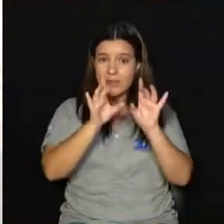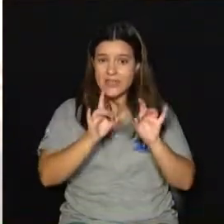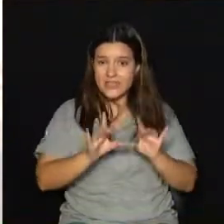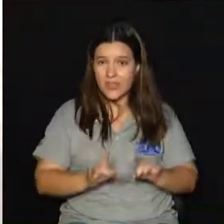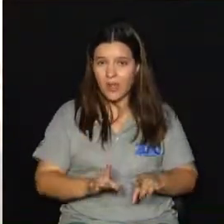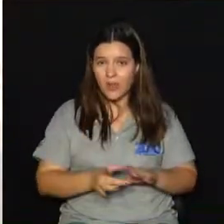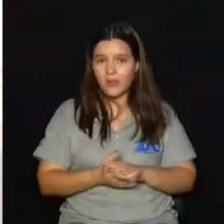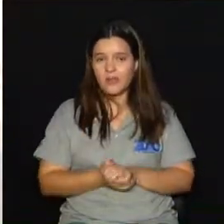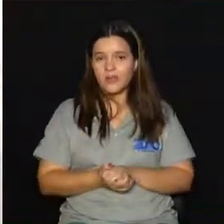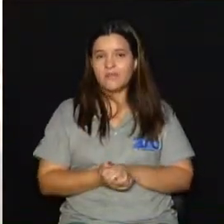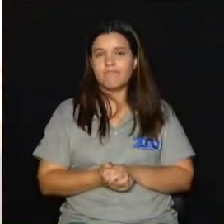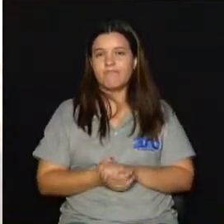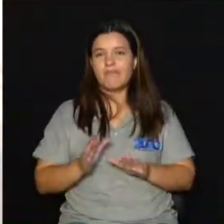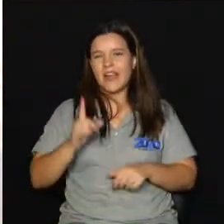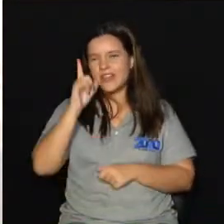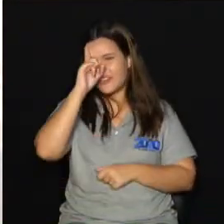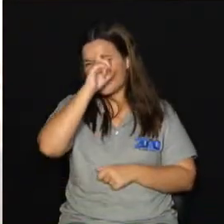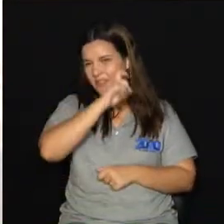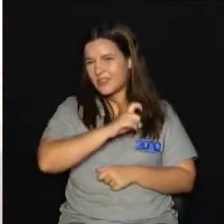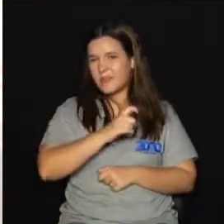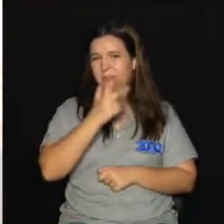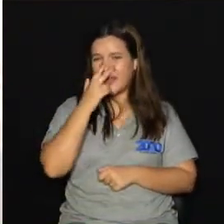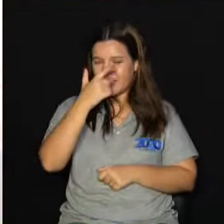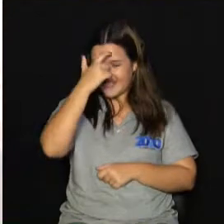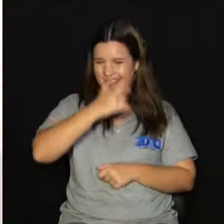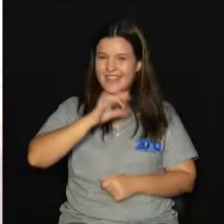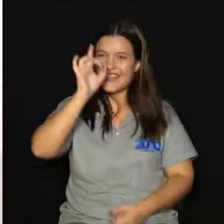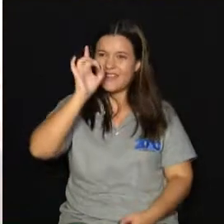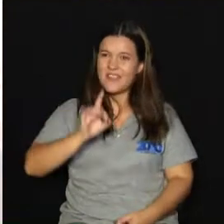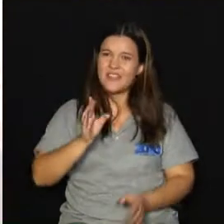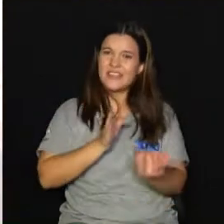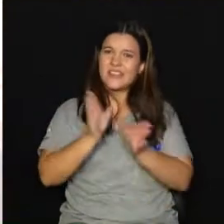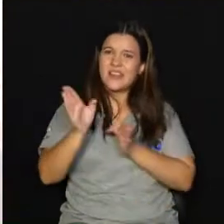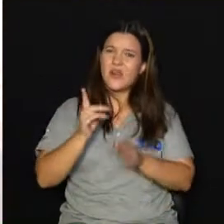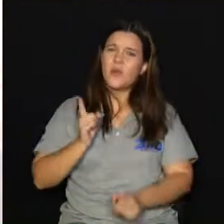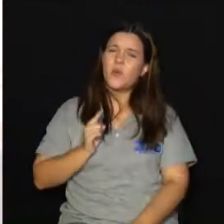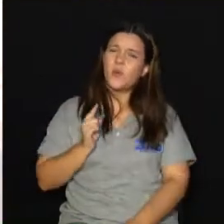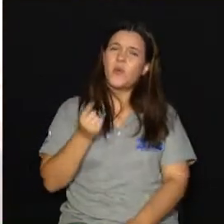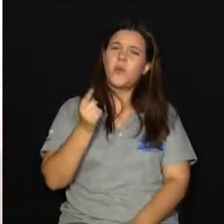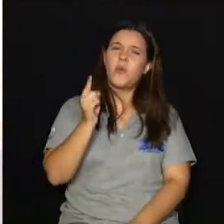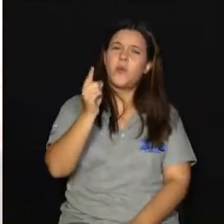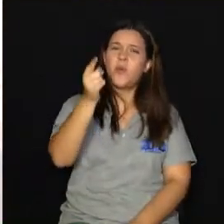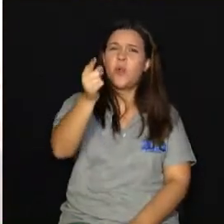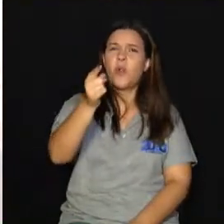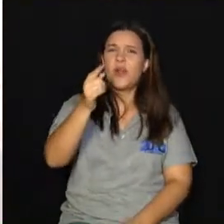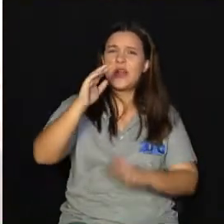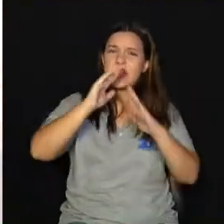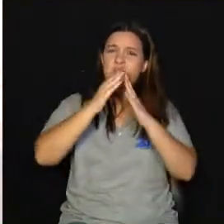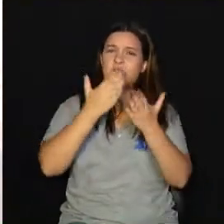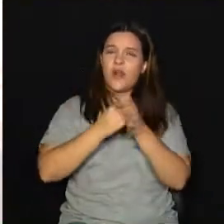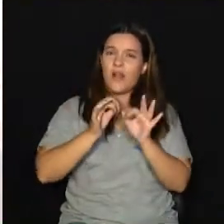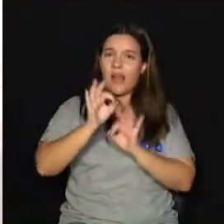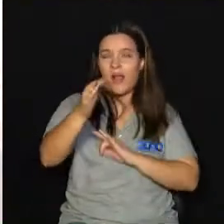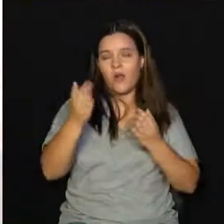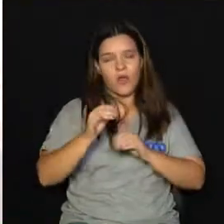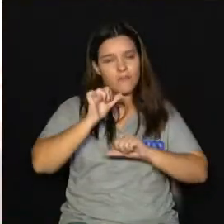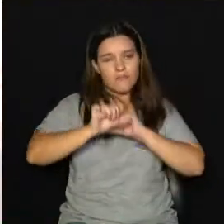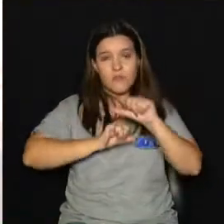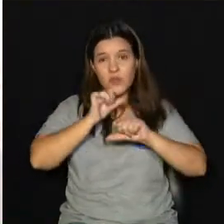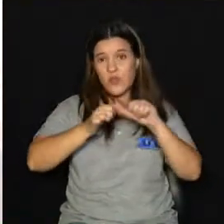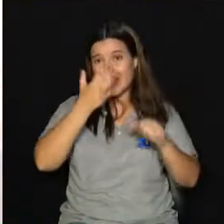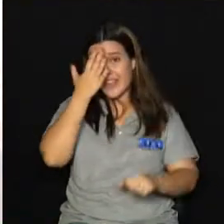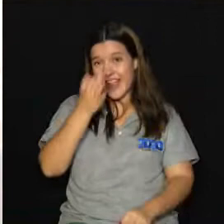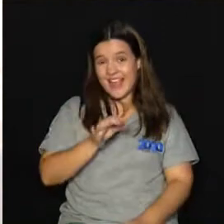escolas, e aí a pessoa que tinha esse problema de acessibilidade tinha que se locomover até essa escola. Por isso foi